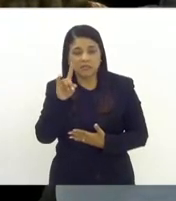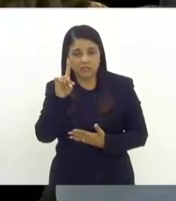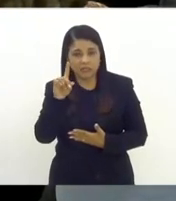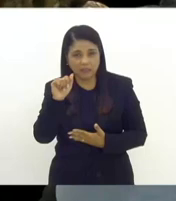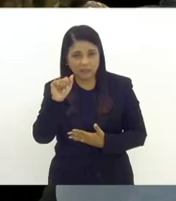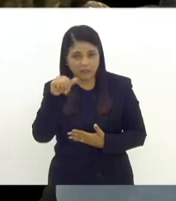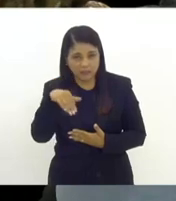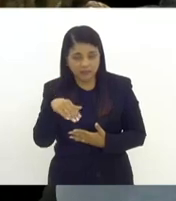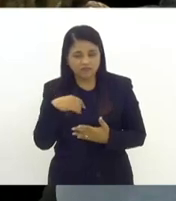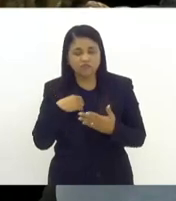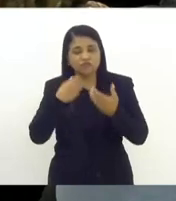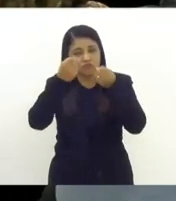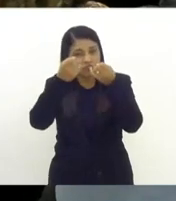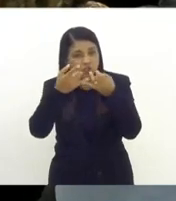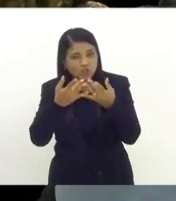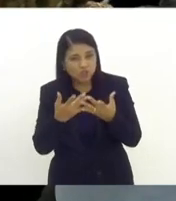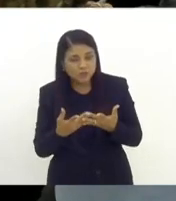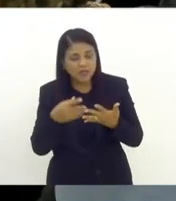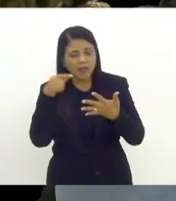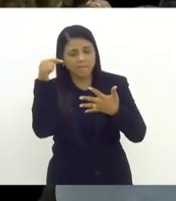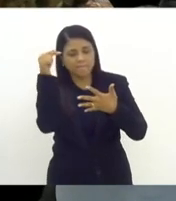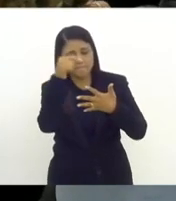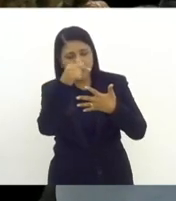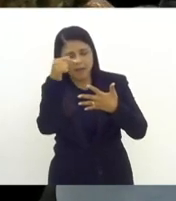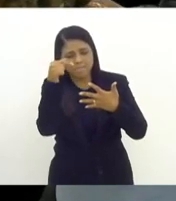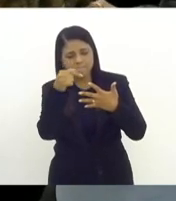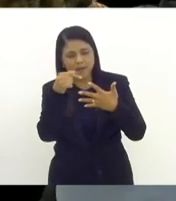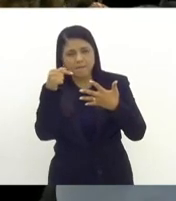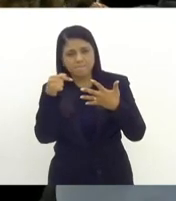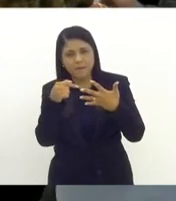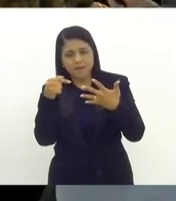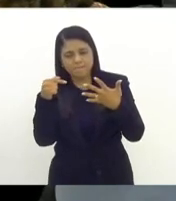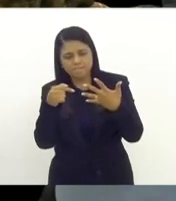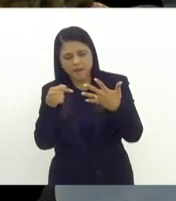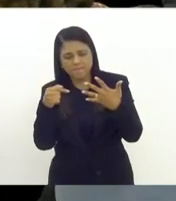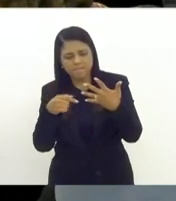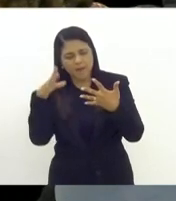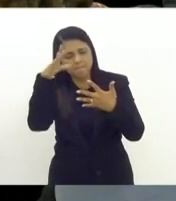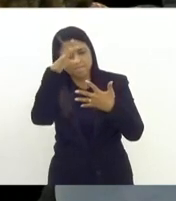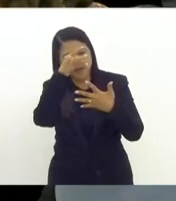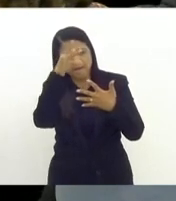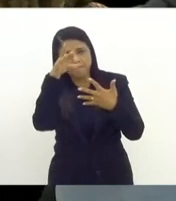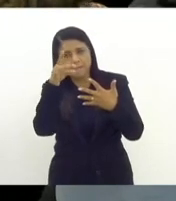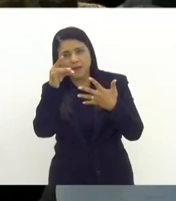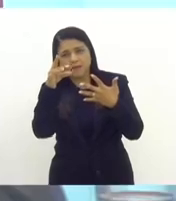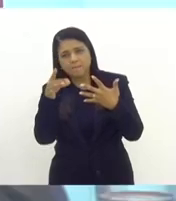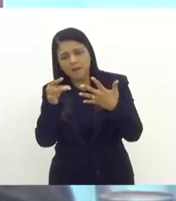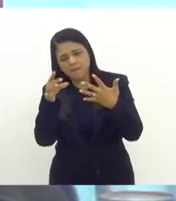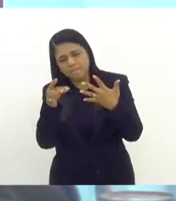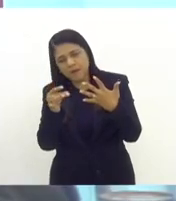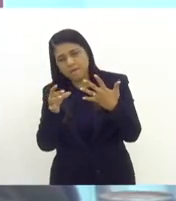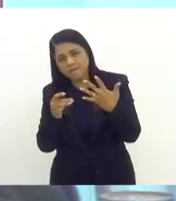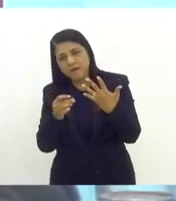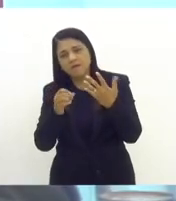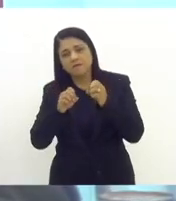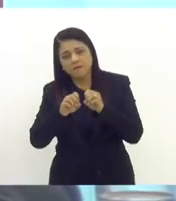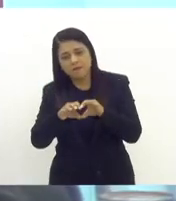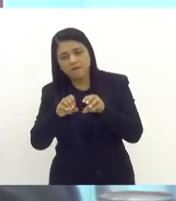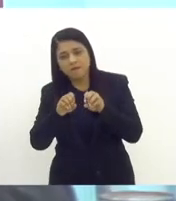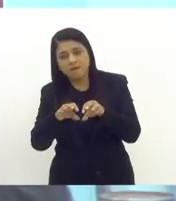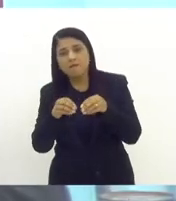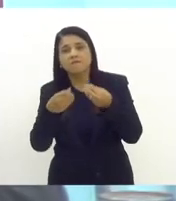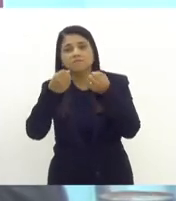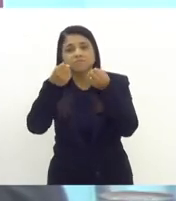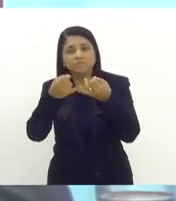ponta ponto dá fazer uma é uma mostrar o ensino fazer um ensino do que é